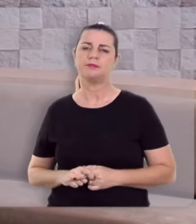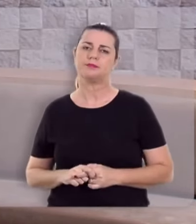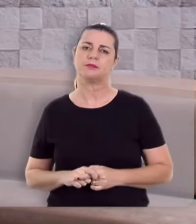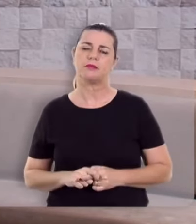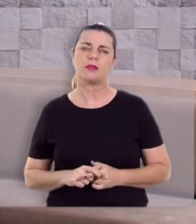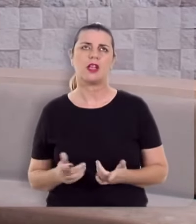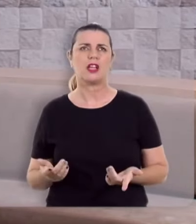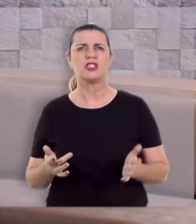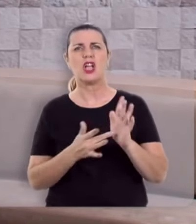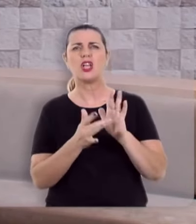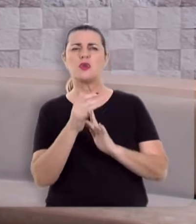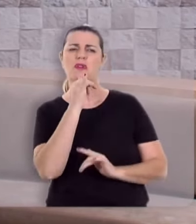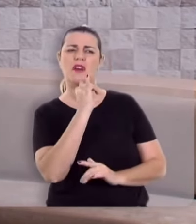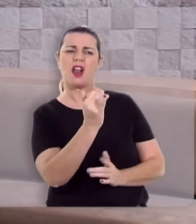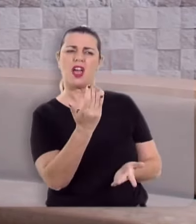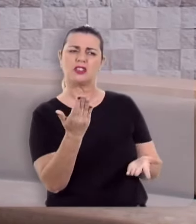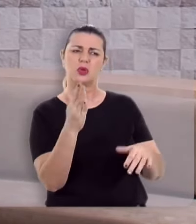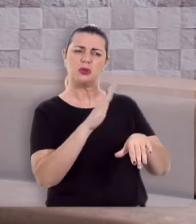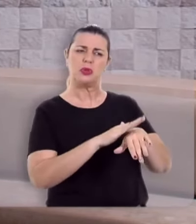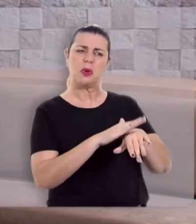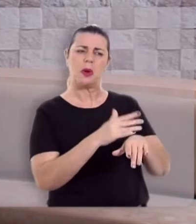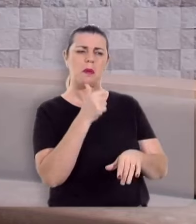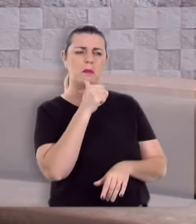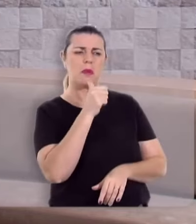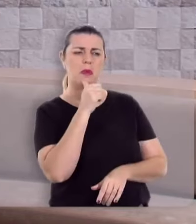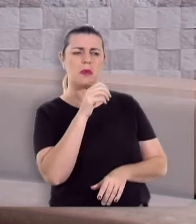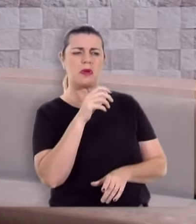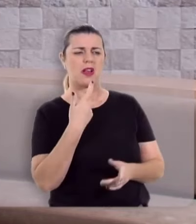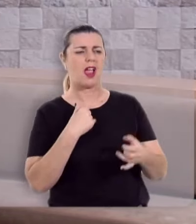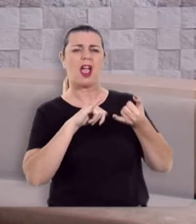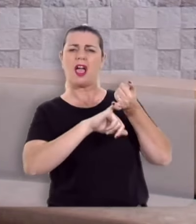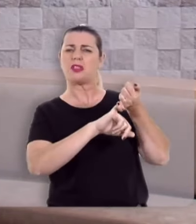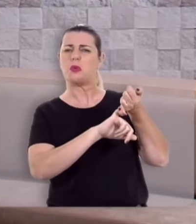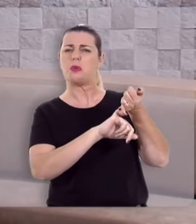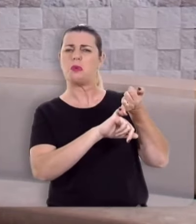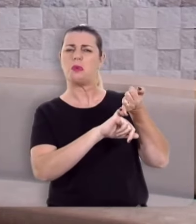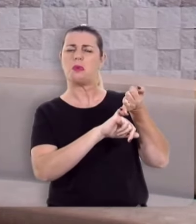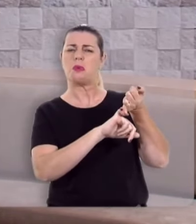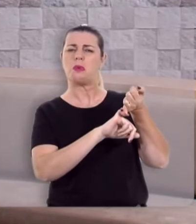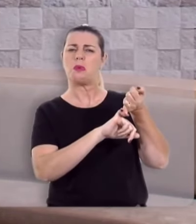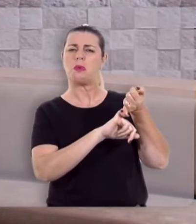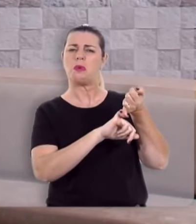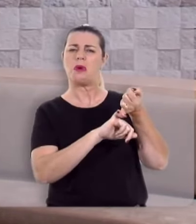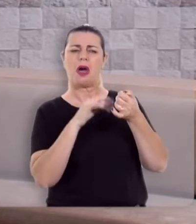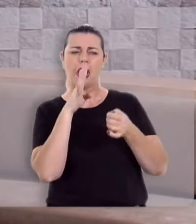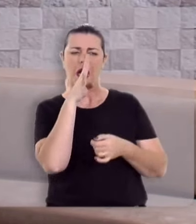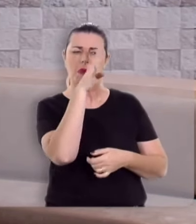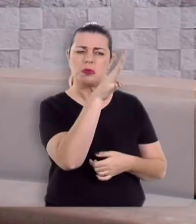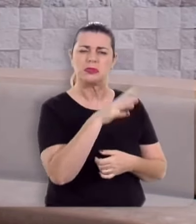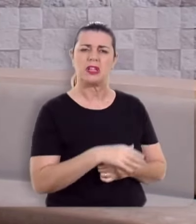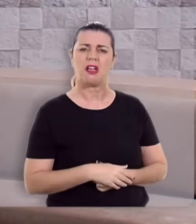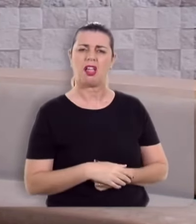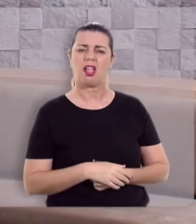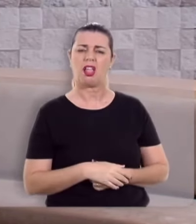Se Jesus tivesse falado de novo nascimento para aquela mulher apanhada em flagrante adultério, acusada